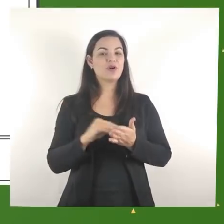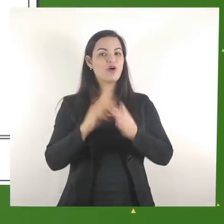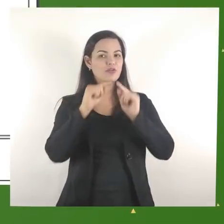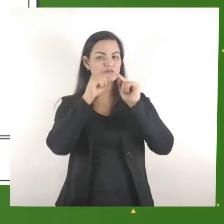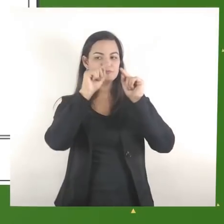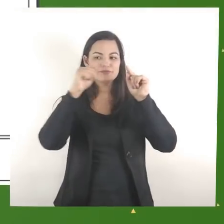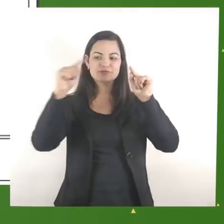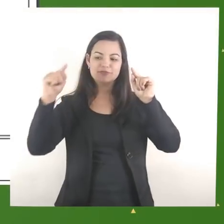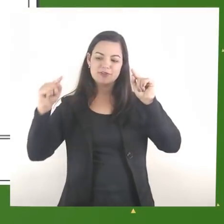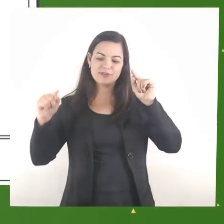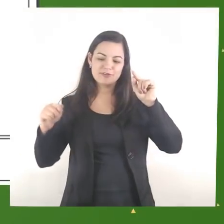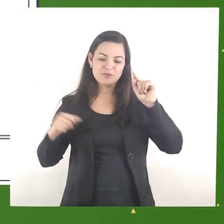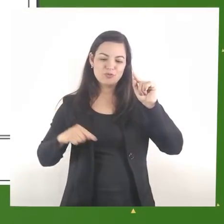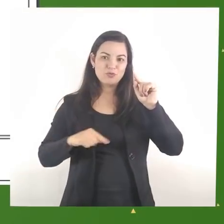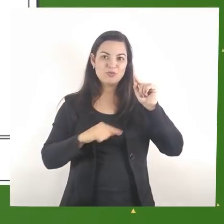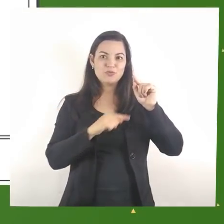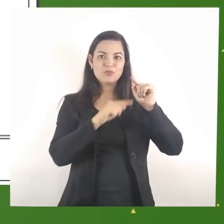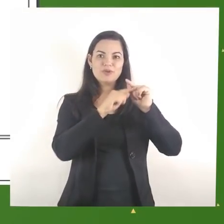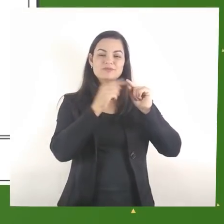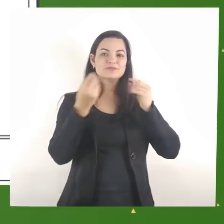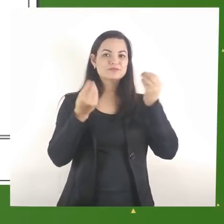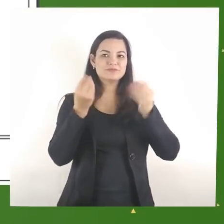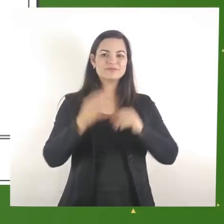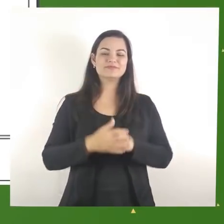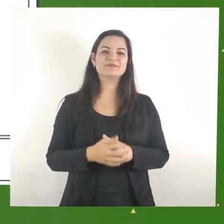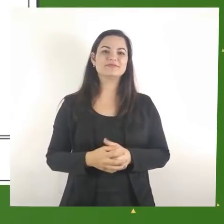não acompanhou.